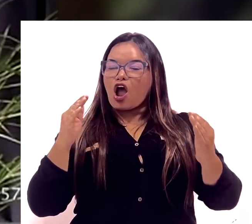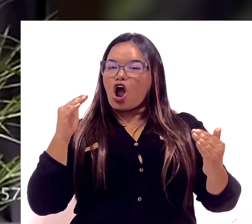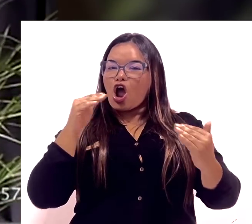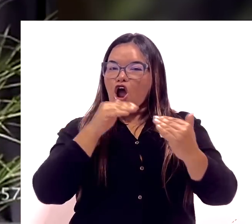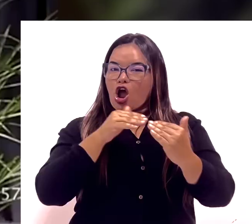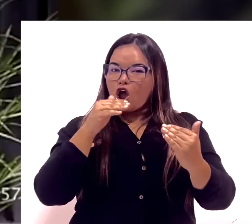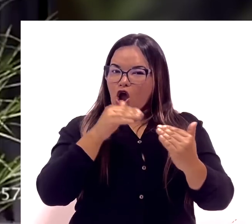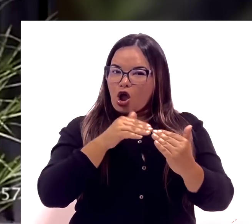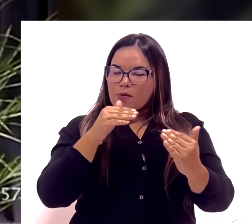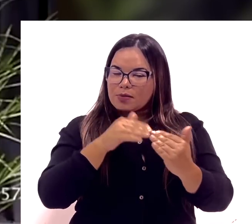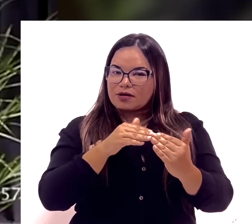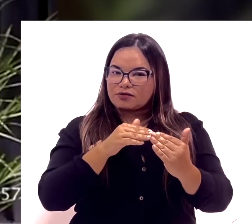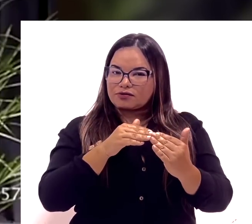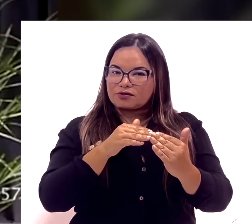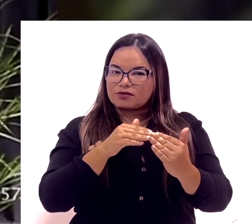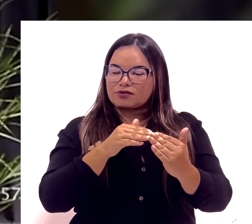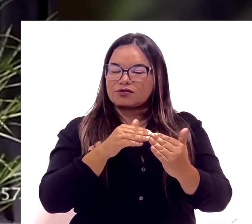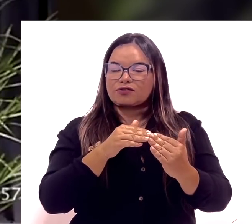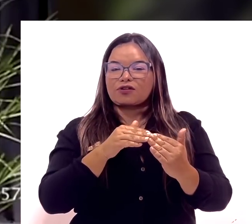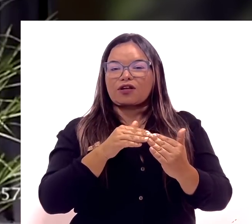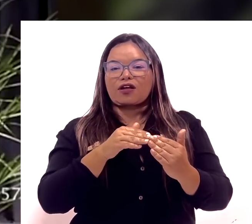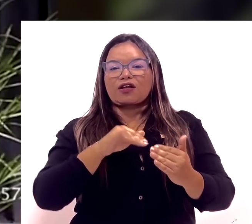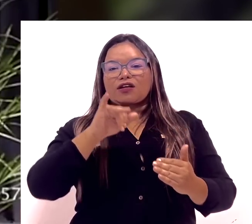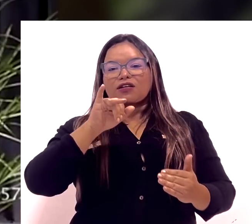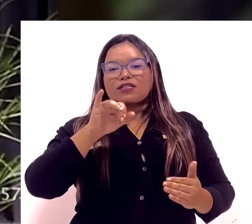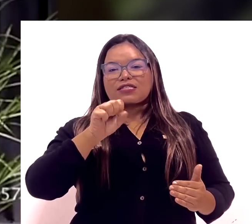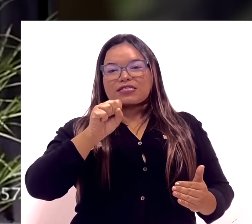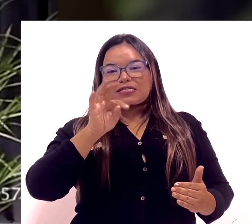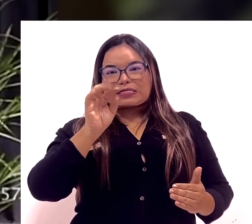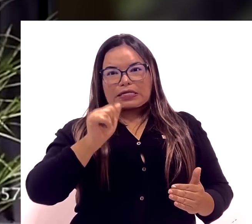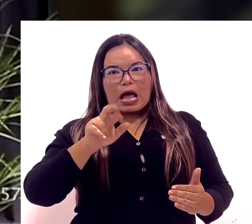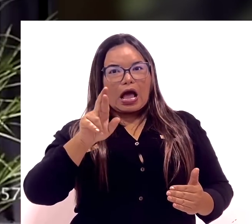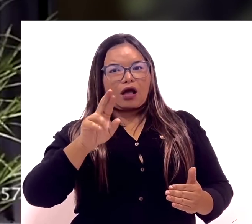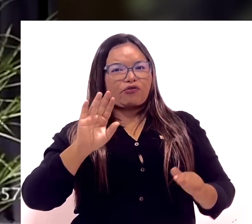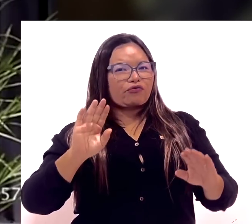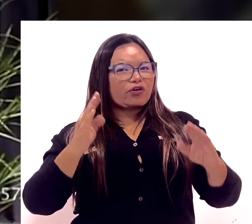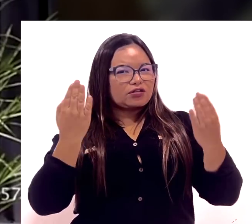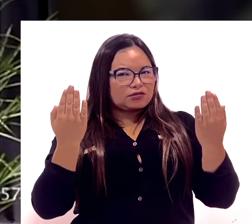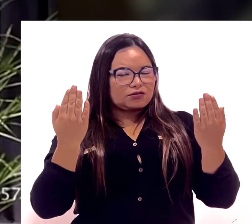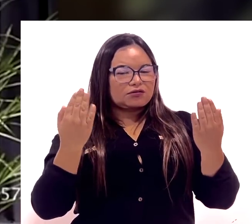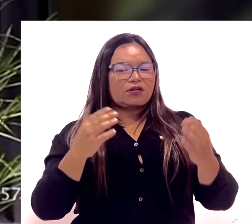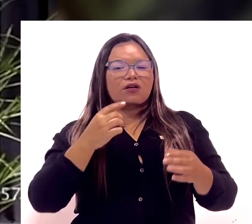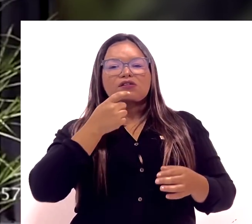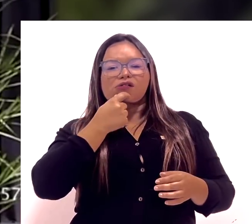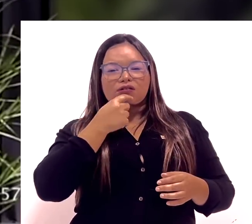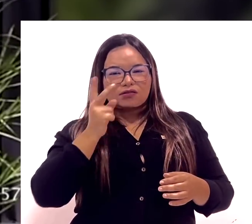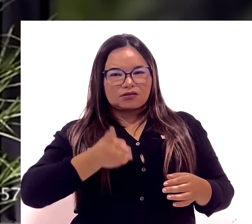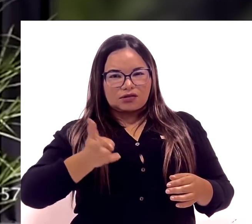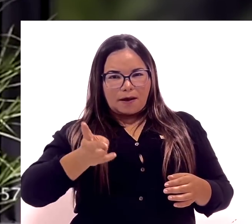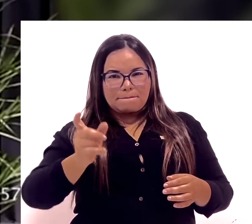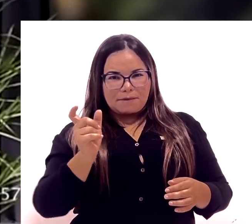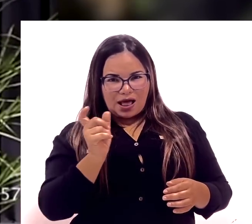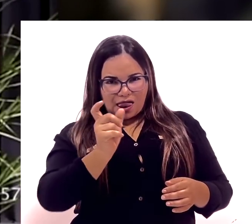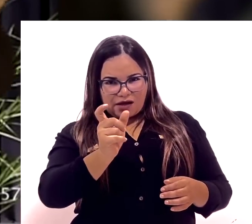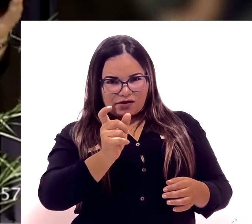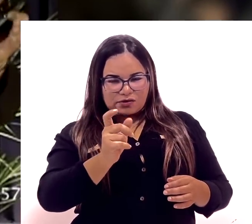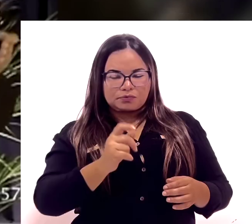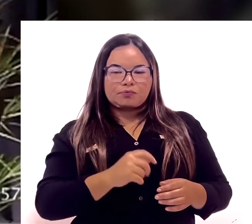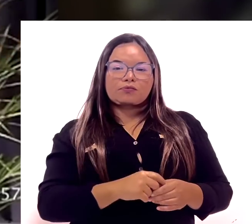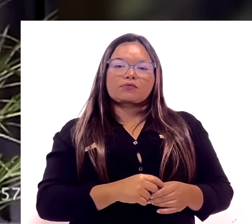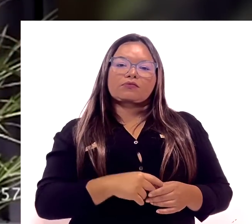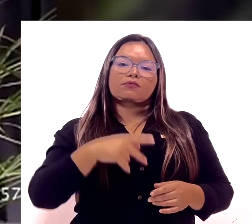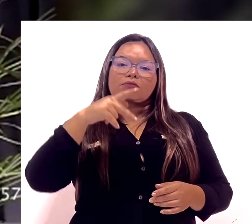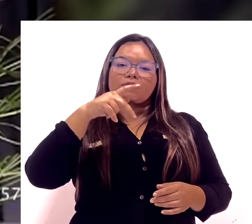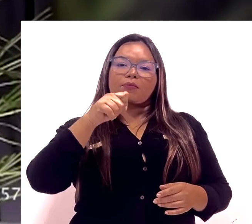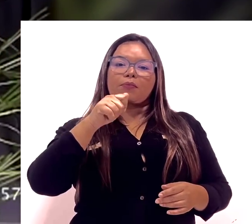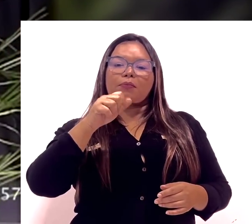fato, em inglês, ainda se chama assim, Easter, Ishtar. E é por isso que a paz, como se chamava a Páscoa entre